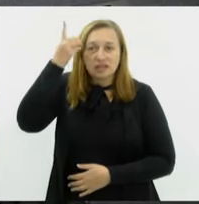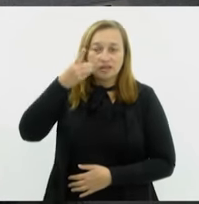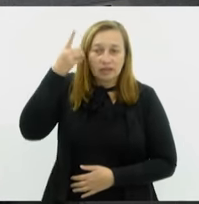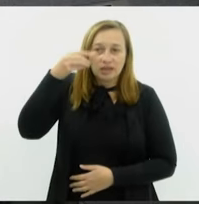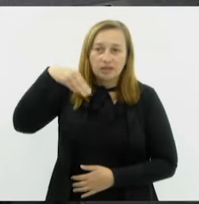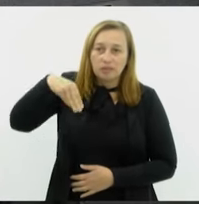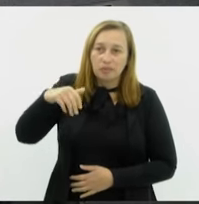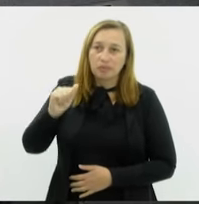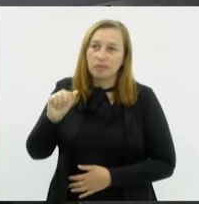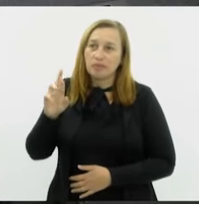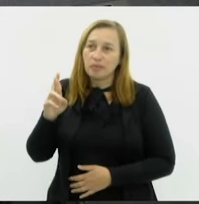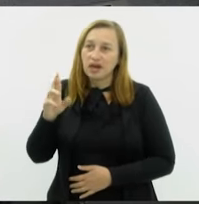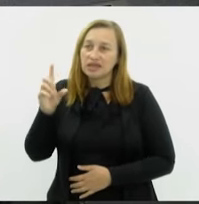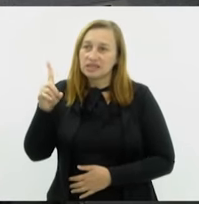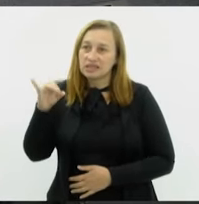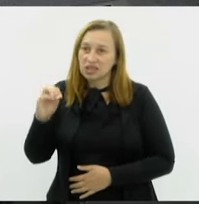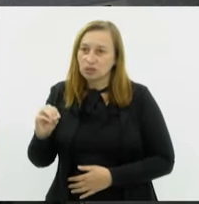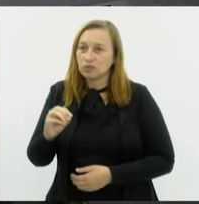Macedo.